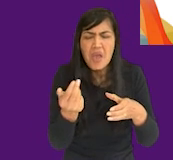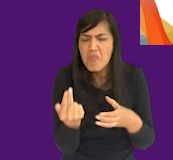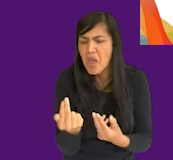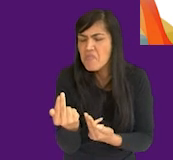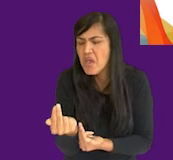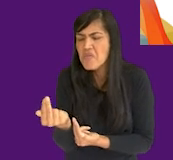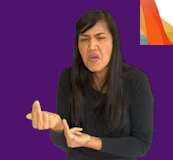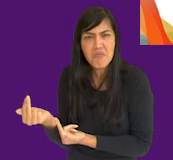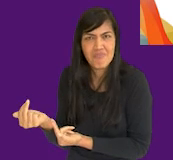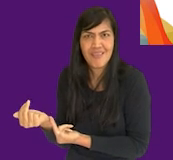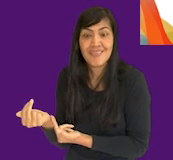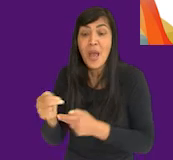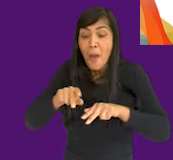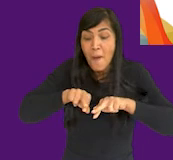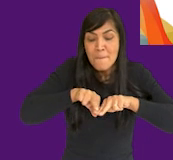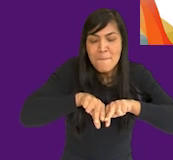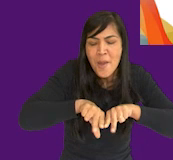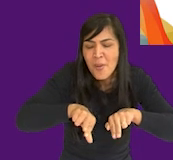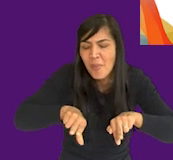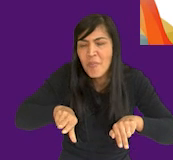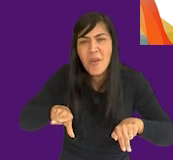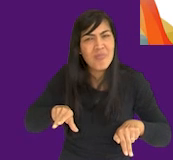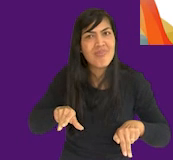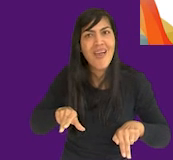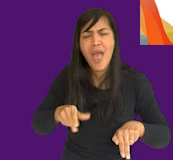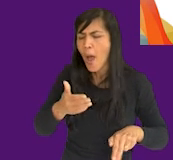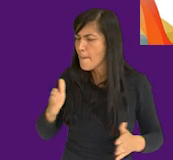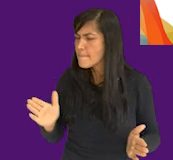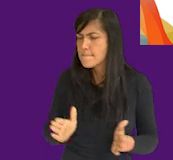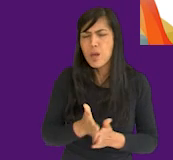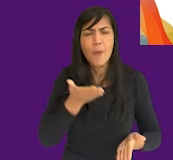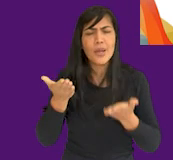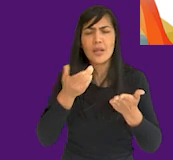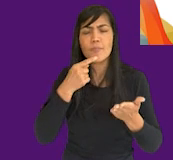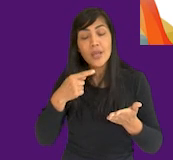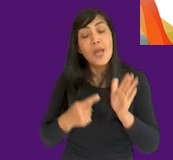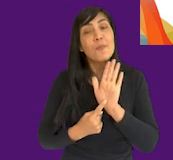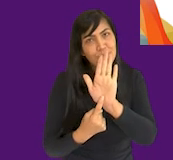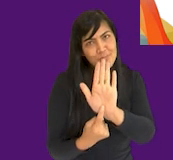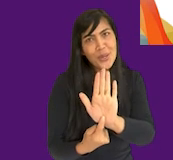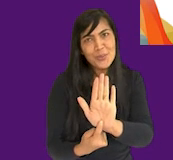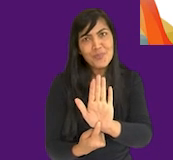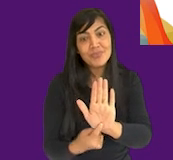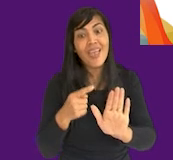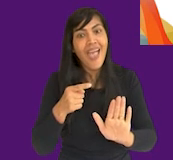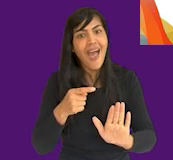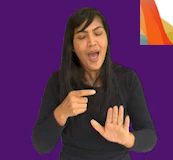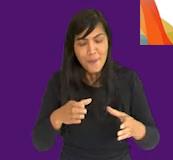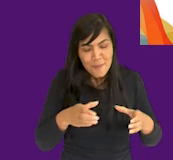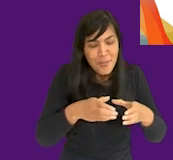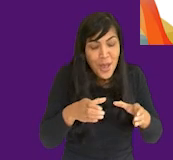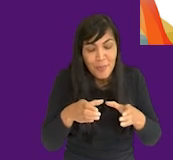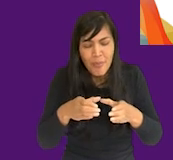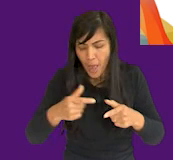forma no mesmo lugar e tudo mais então a diversidade é uma das coisas mais poderosas que podemos oferecer e as